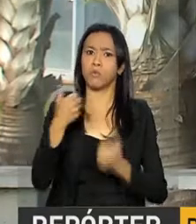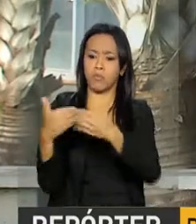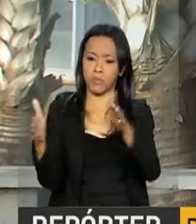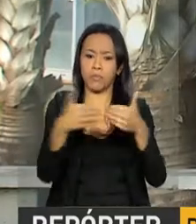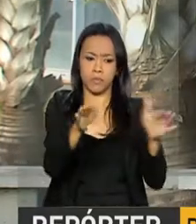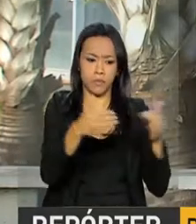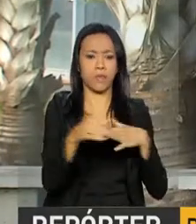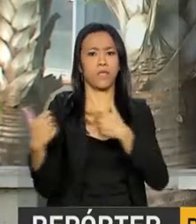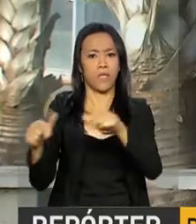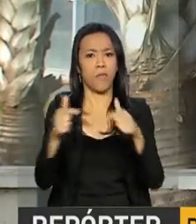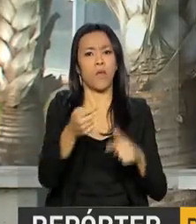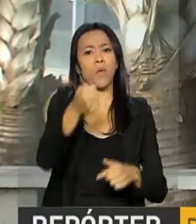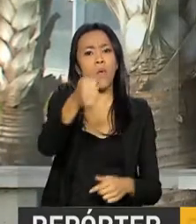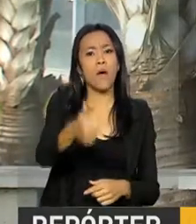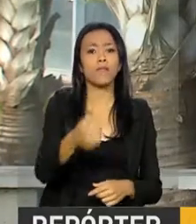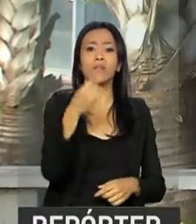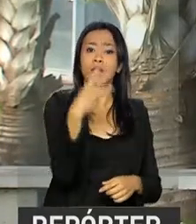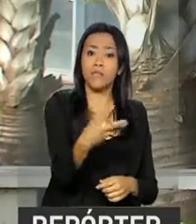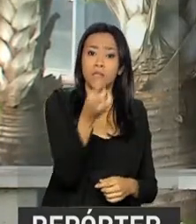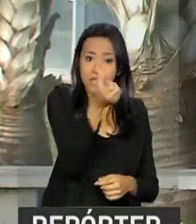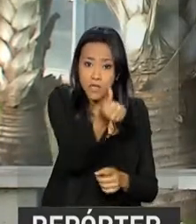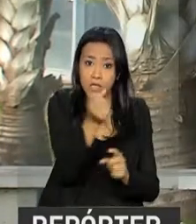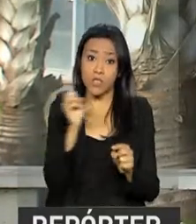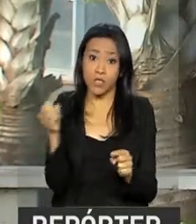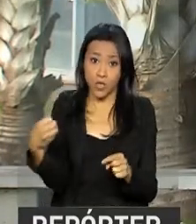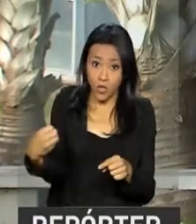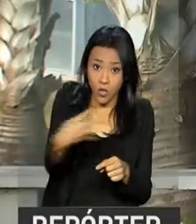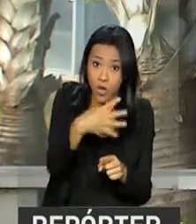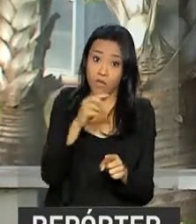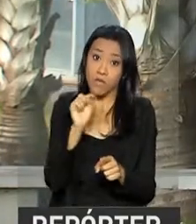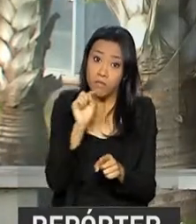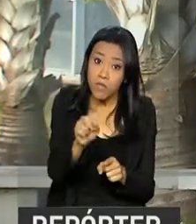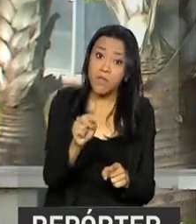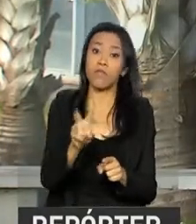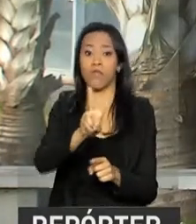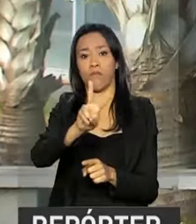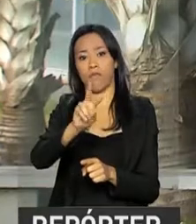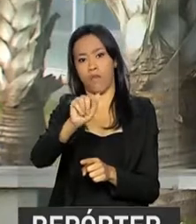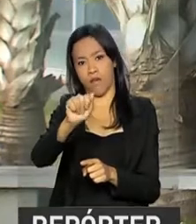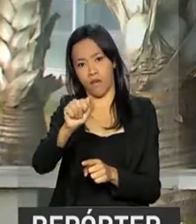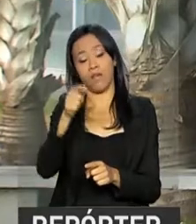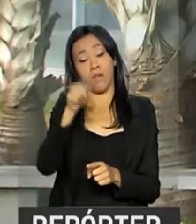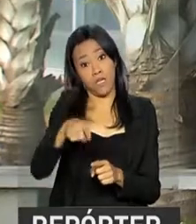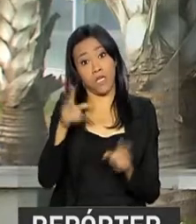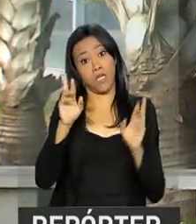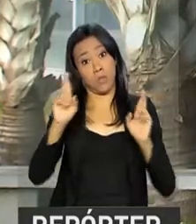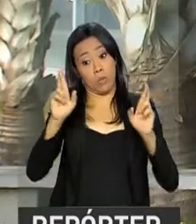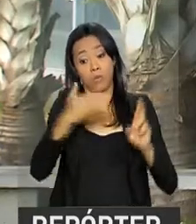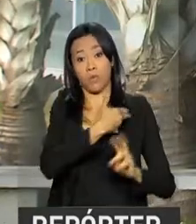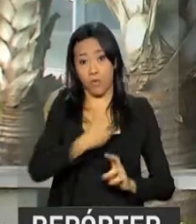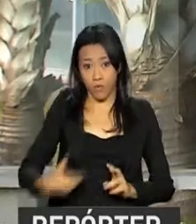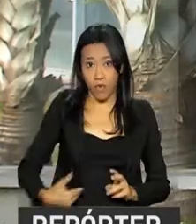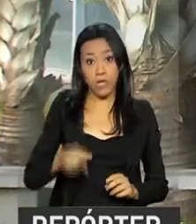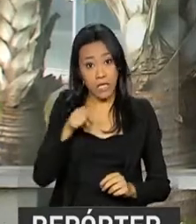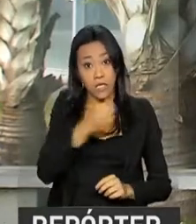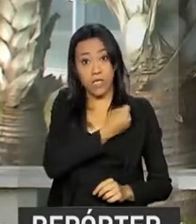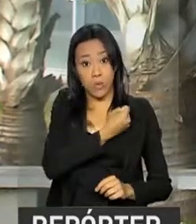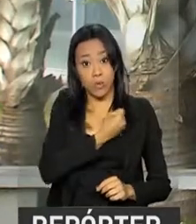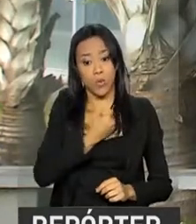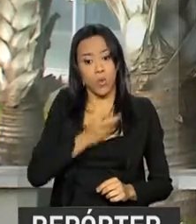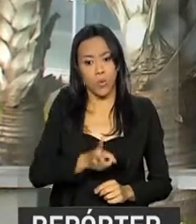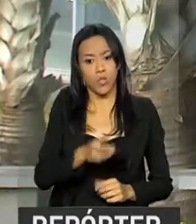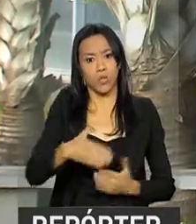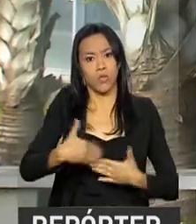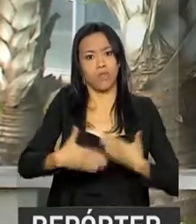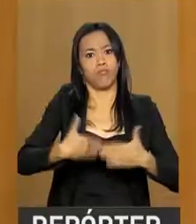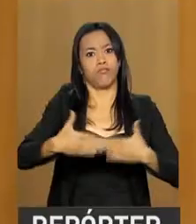empregos. Foram quase 36 mil novas vagas formais. E a expectativa do governo é que esse número continue crescendo até